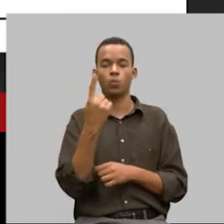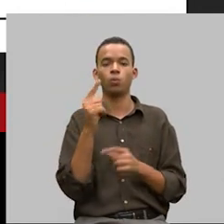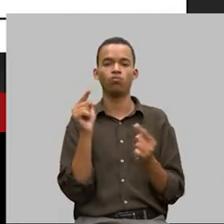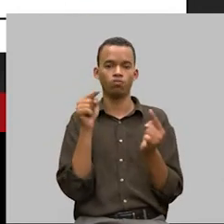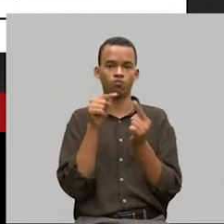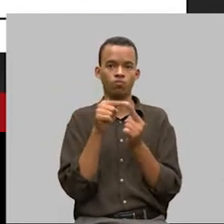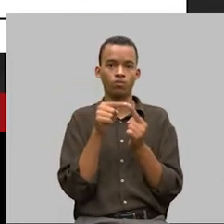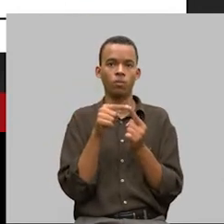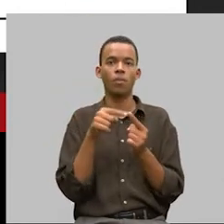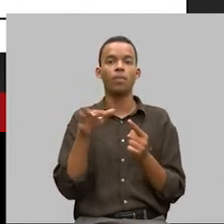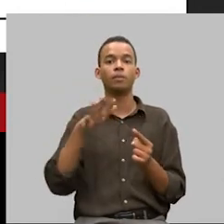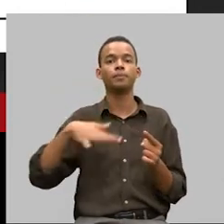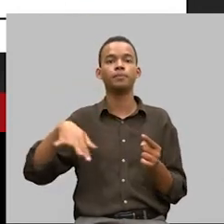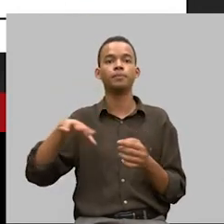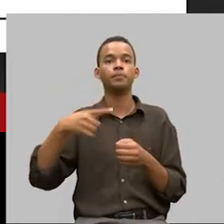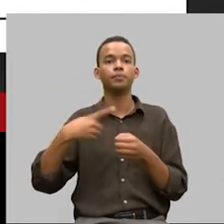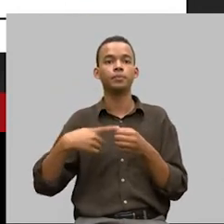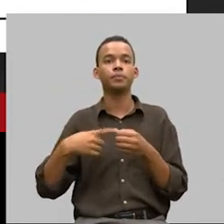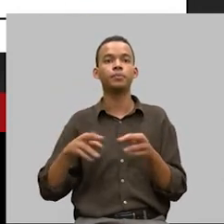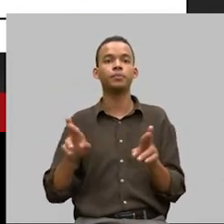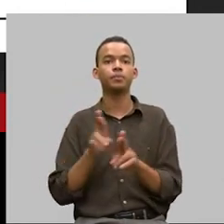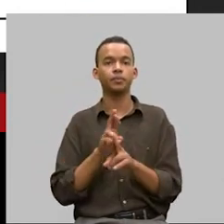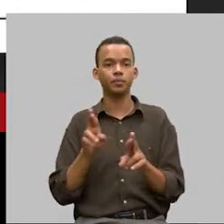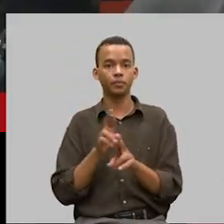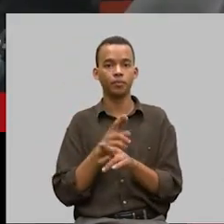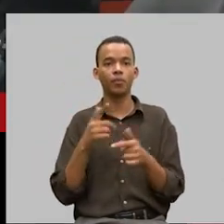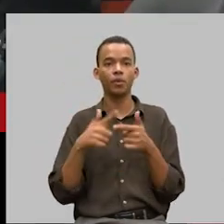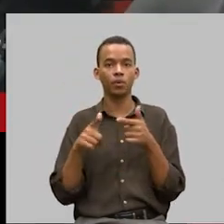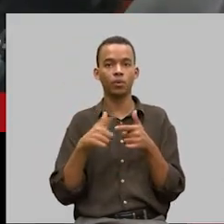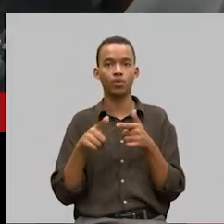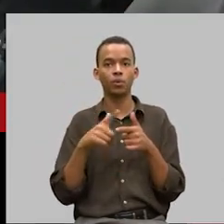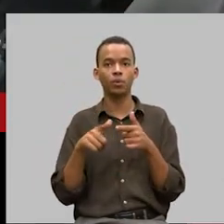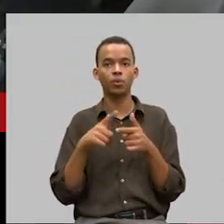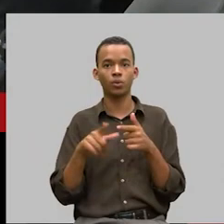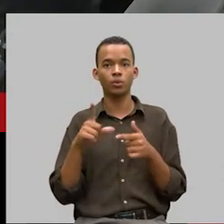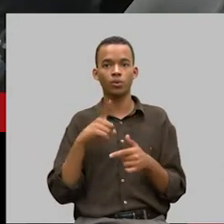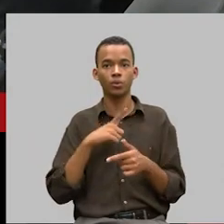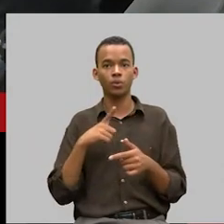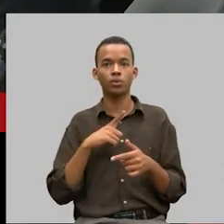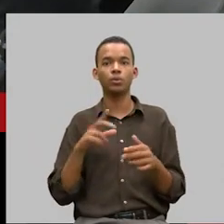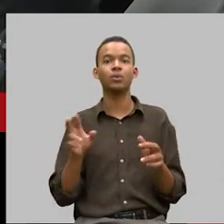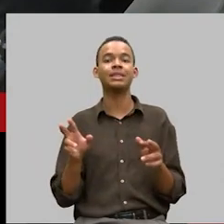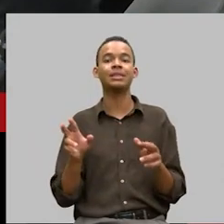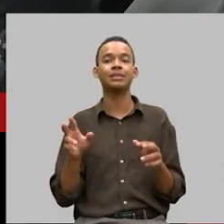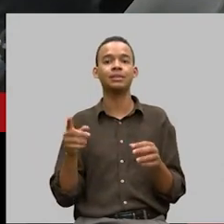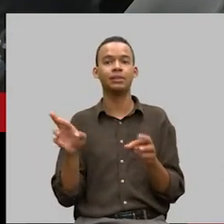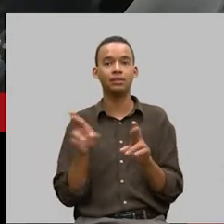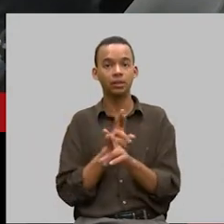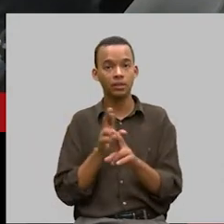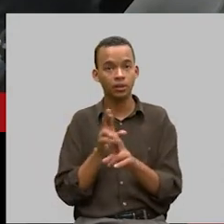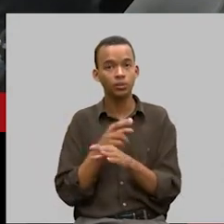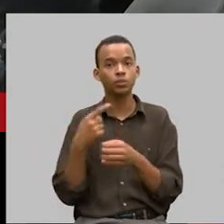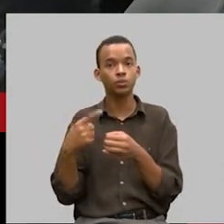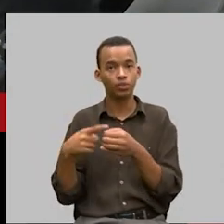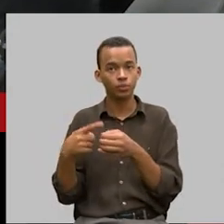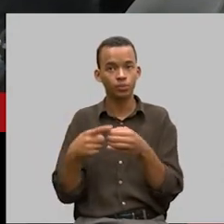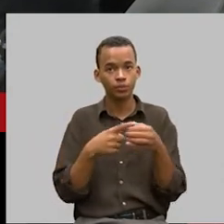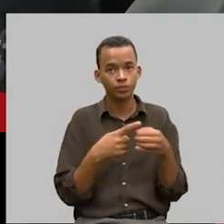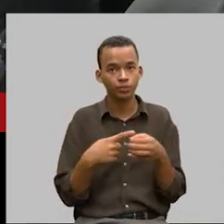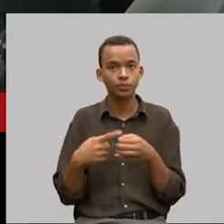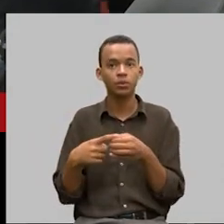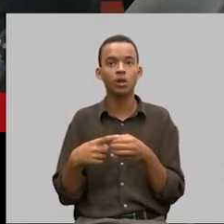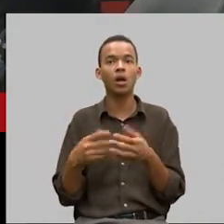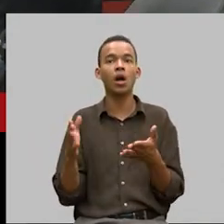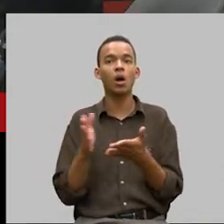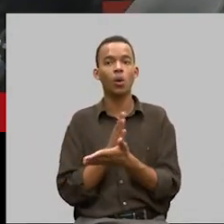município o que que acontece os grandes problemas que a gente tem tido relação aos municípios os municípios muitas vezes não